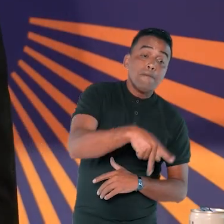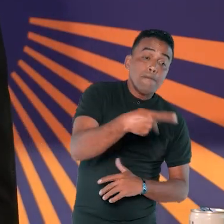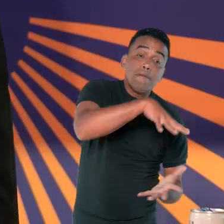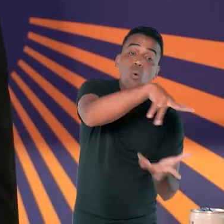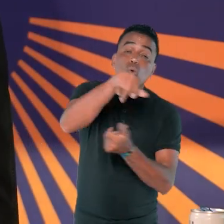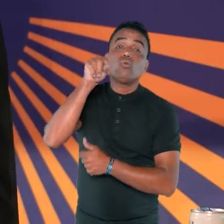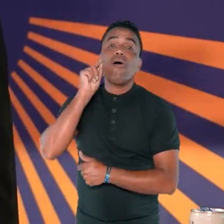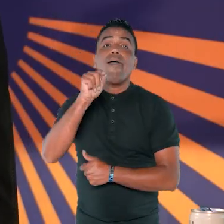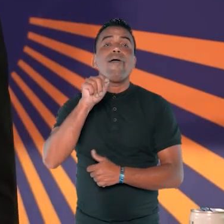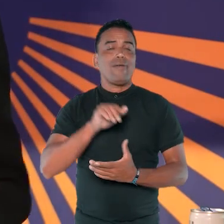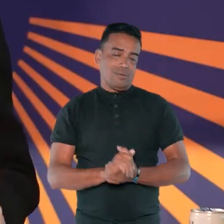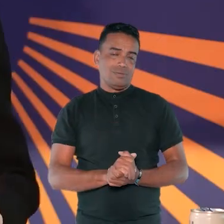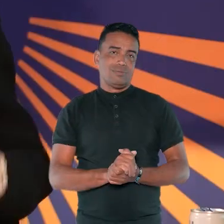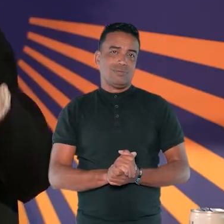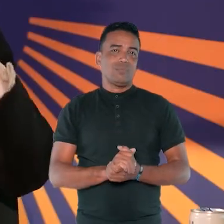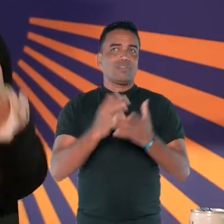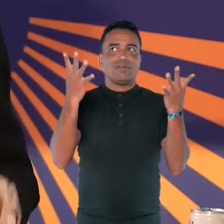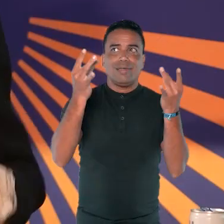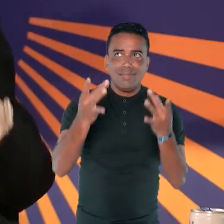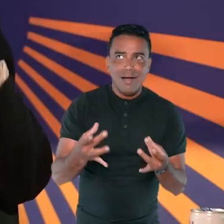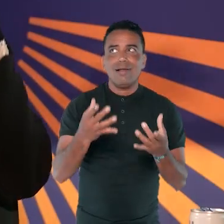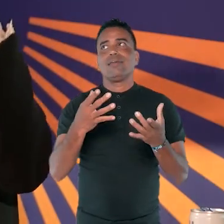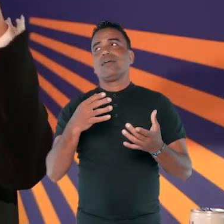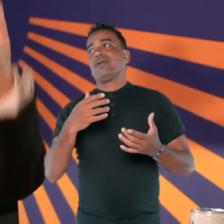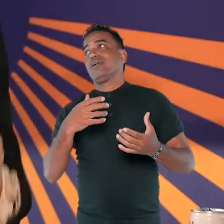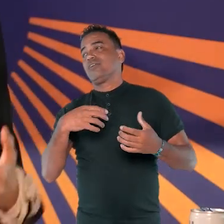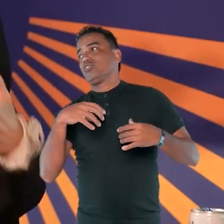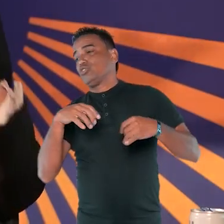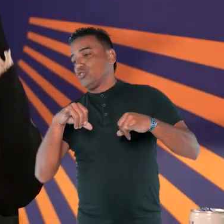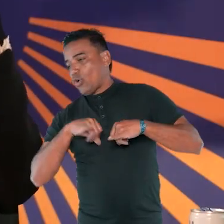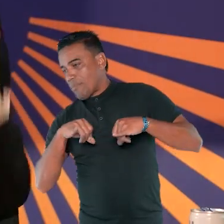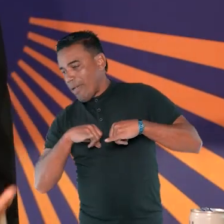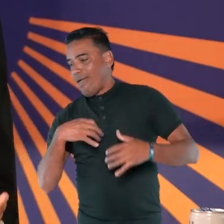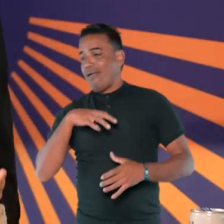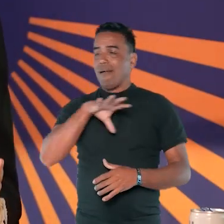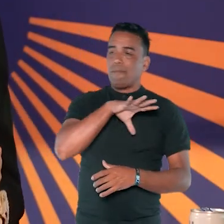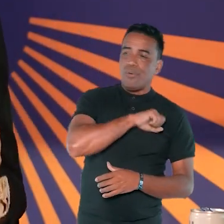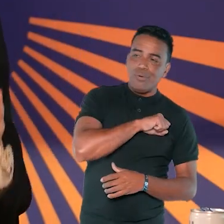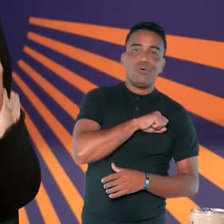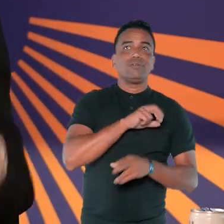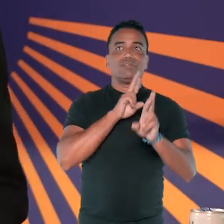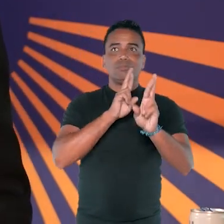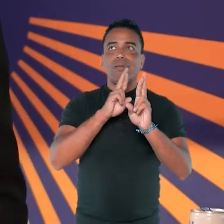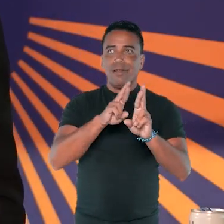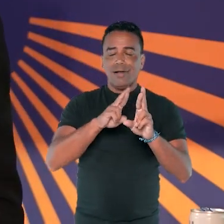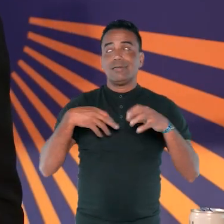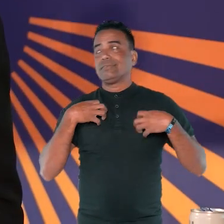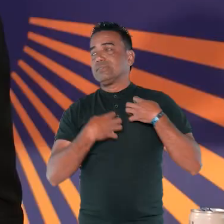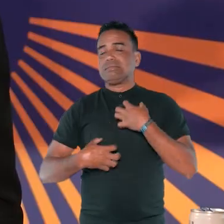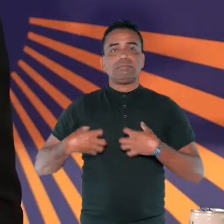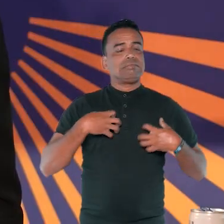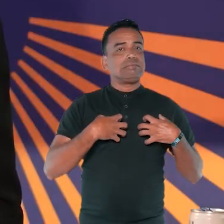descrito aqui, de dores e amores, esperanças e desalentos, fica posto como uma